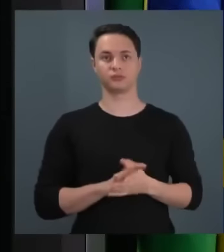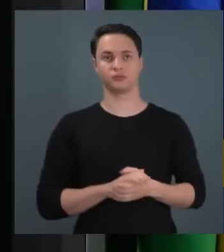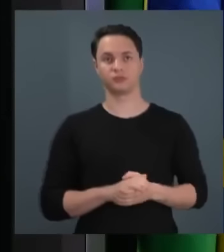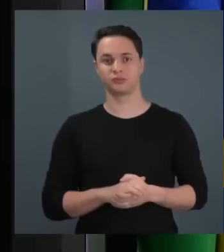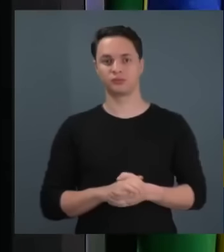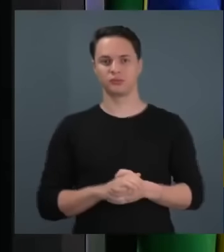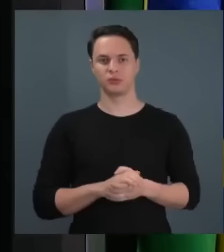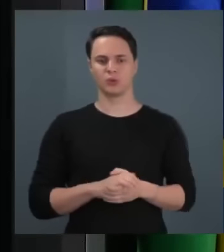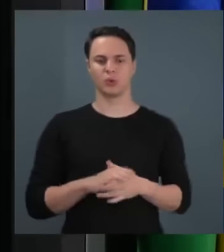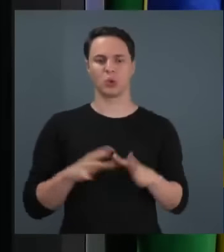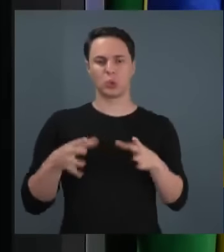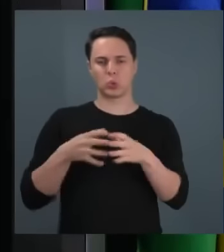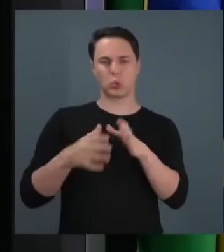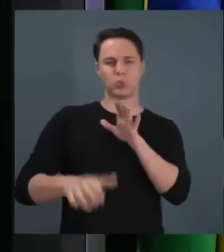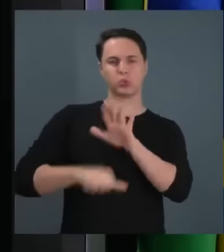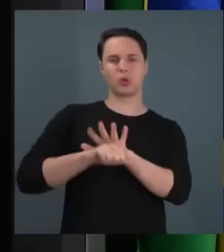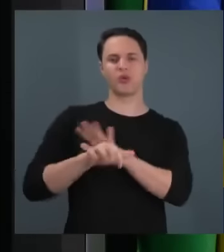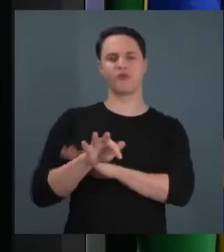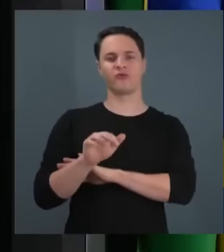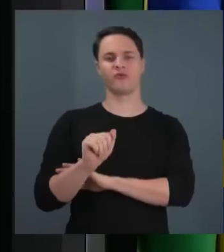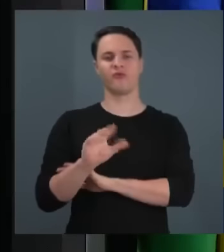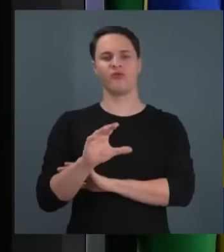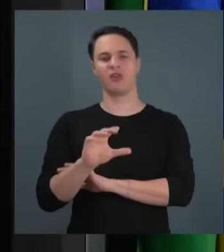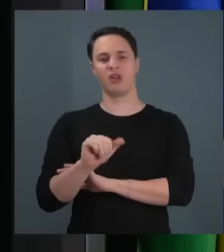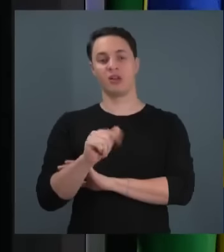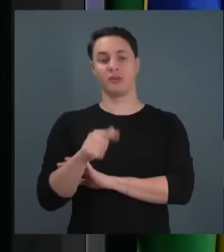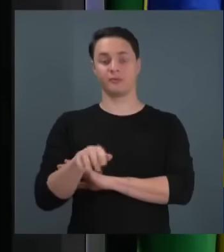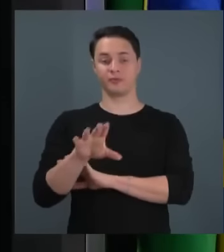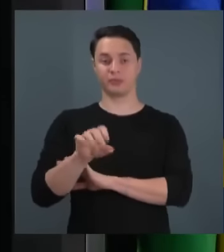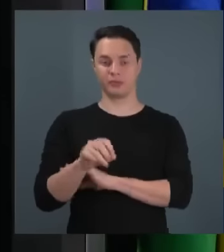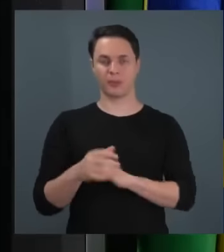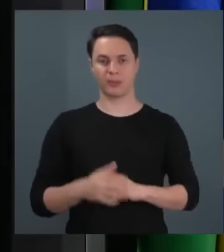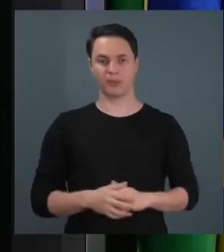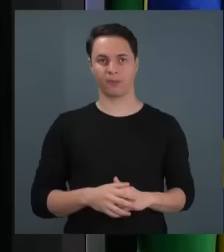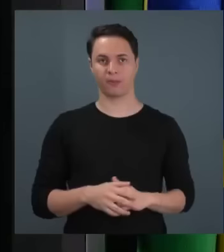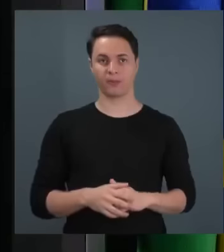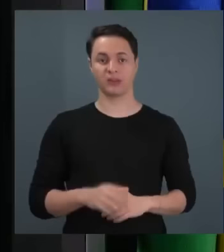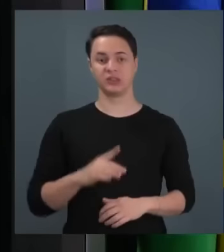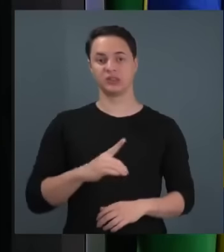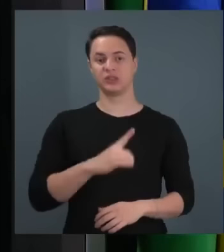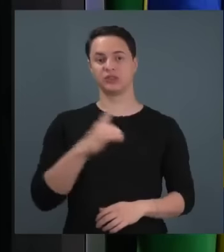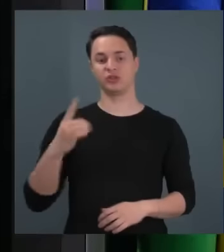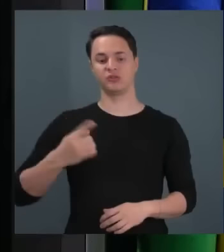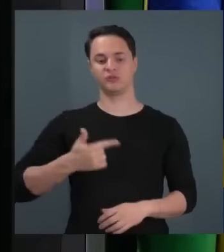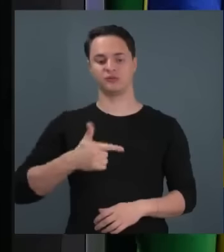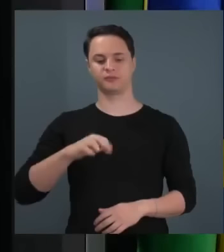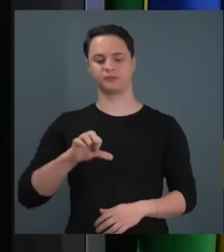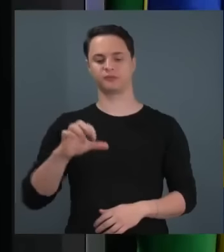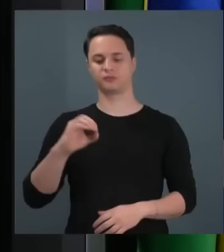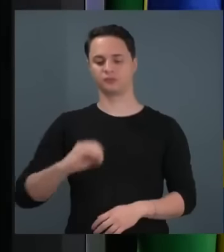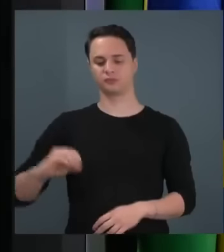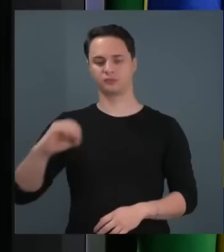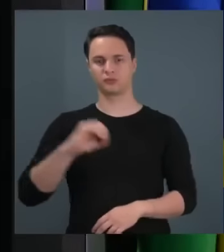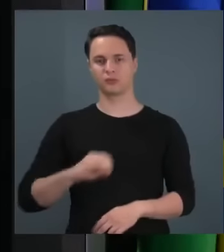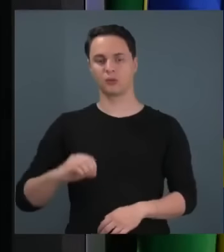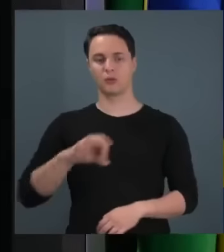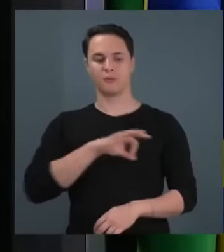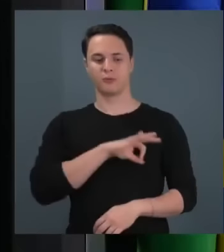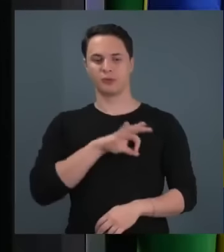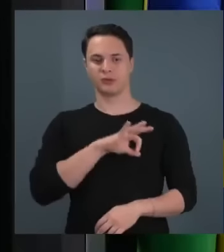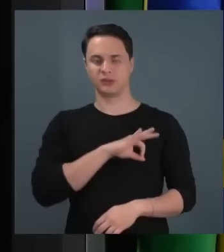por facções. Uma mega operação foi realizada no dia 29 de outubro,